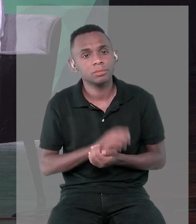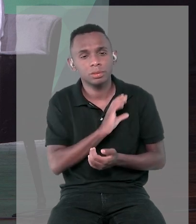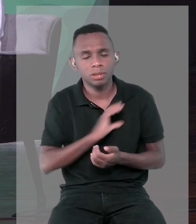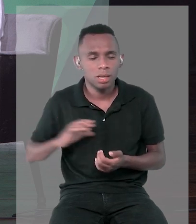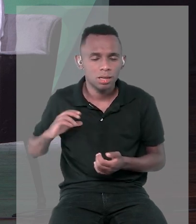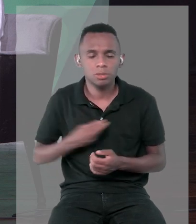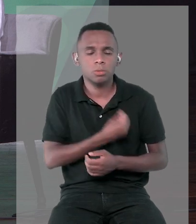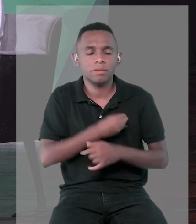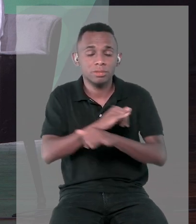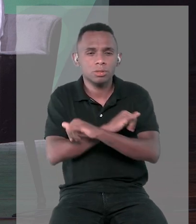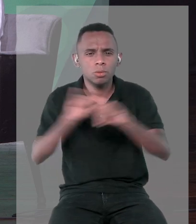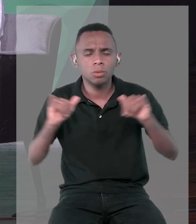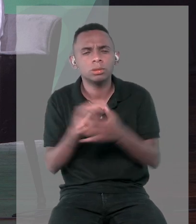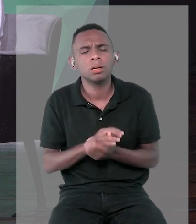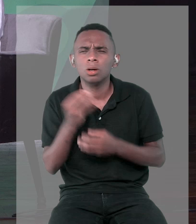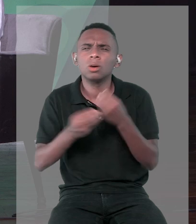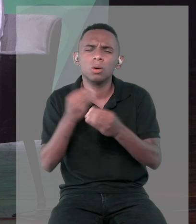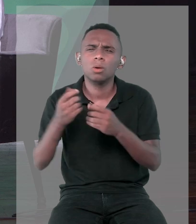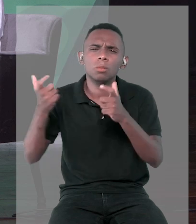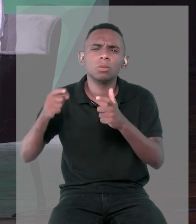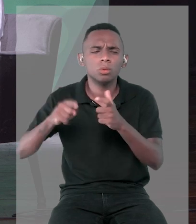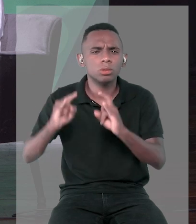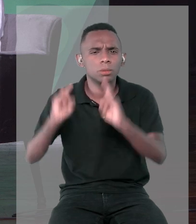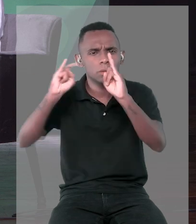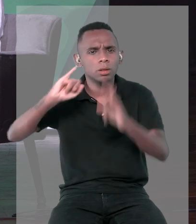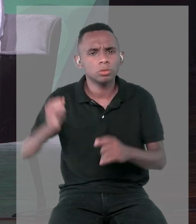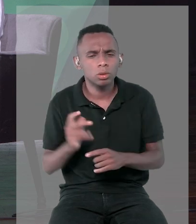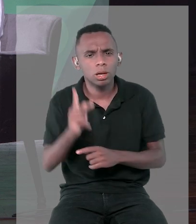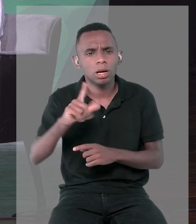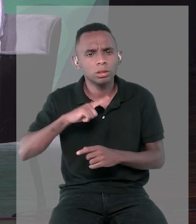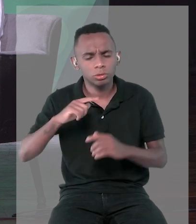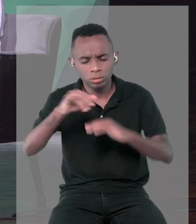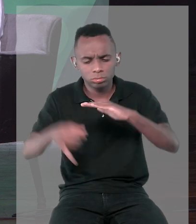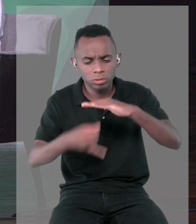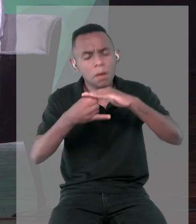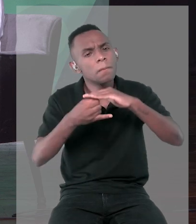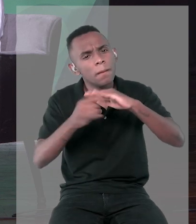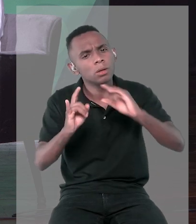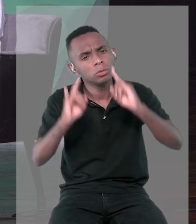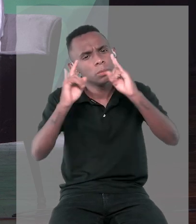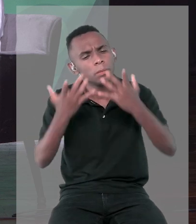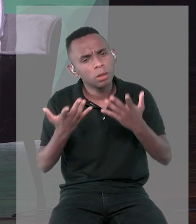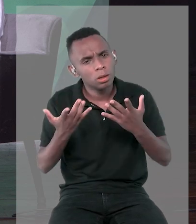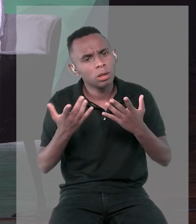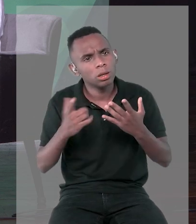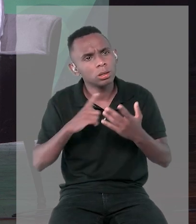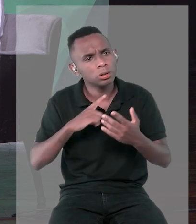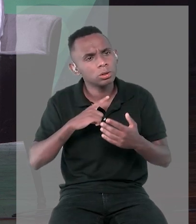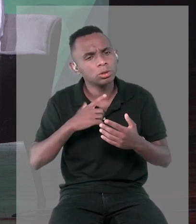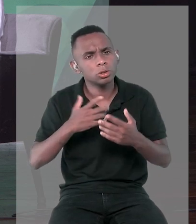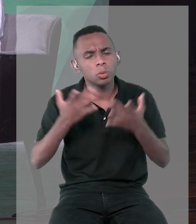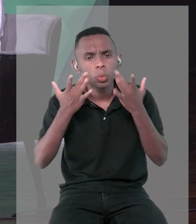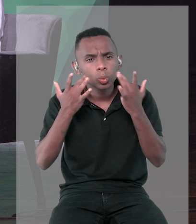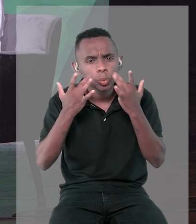Claríssima a Vida que se Conta. Como é que chamava a gente? Você lembra ali no JK? Não tinha aquela parte de baixo do JK? Onde teve até